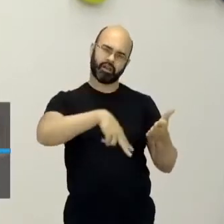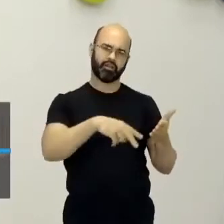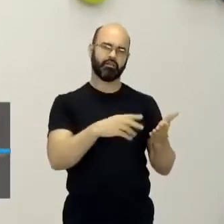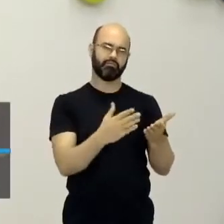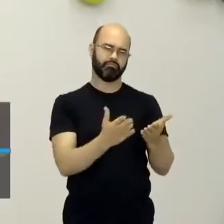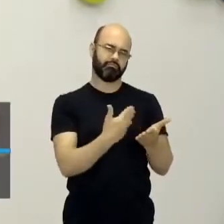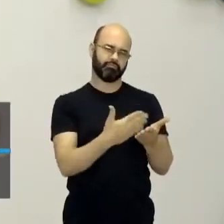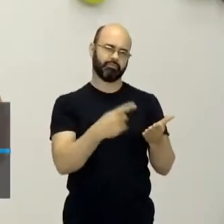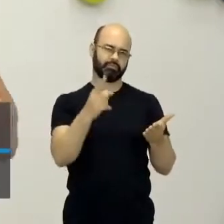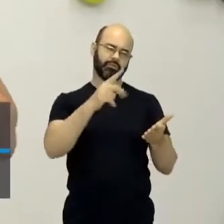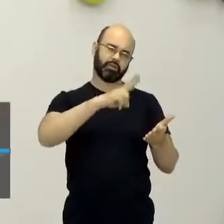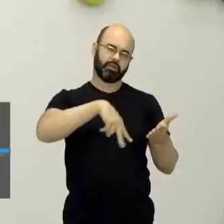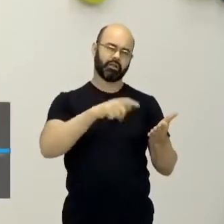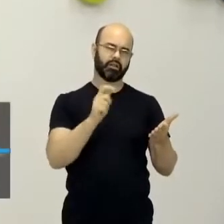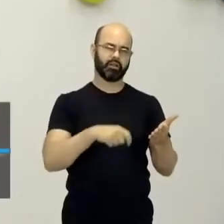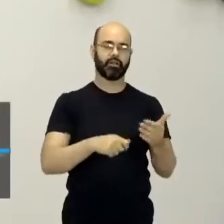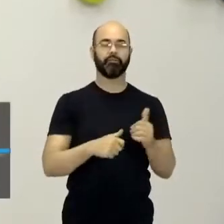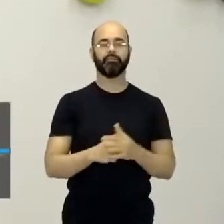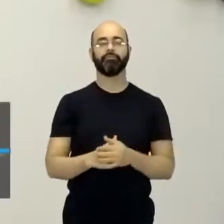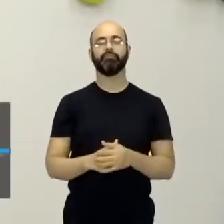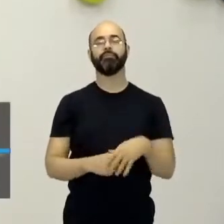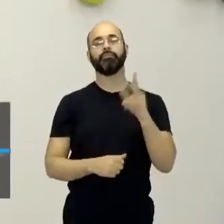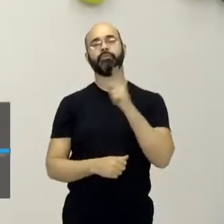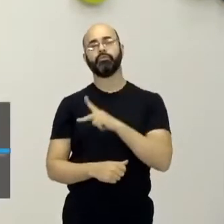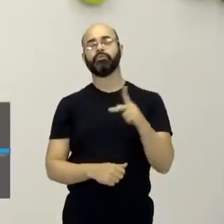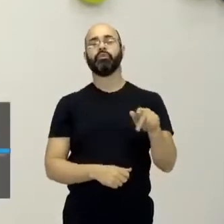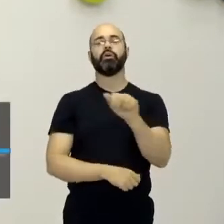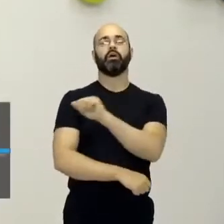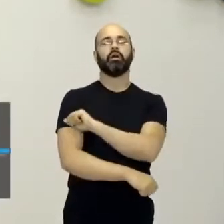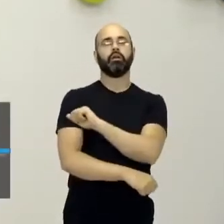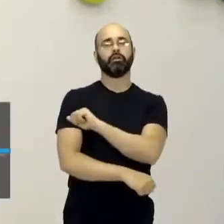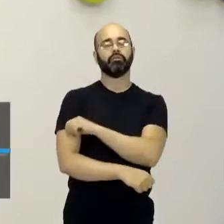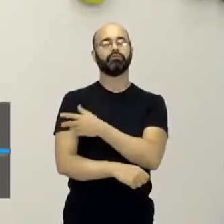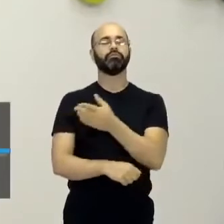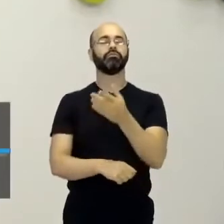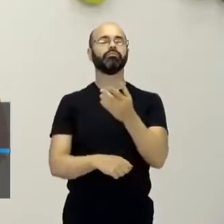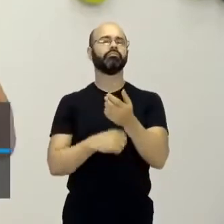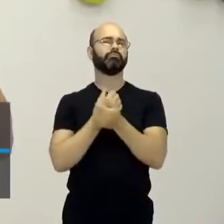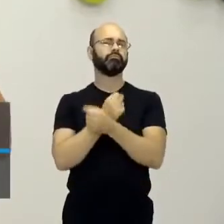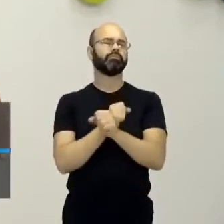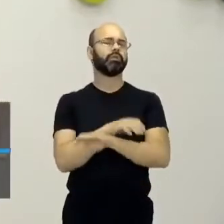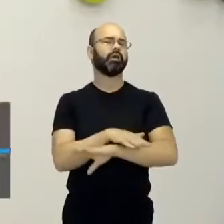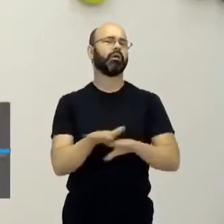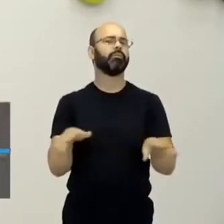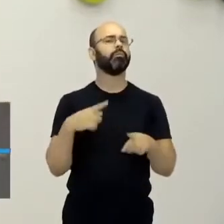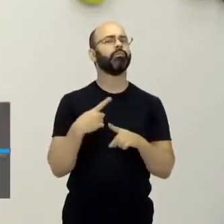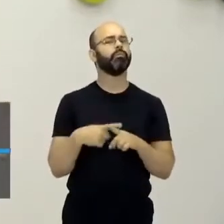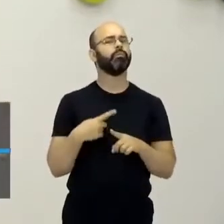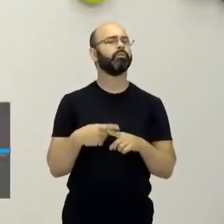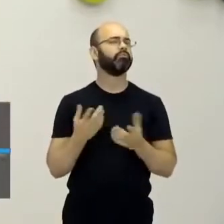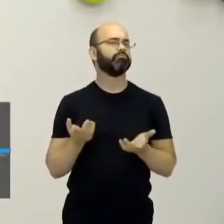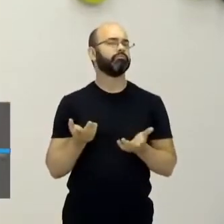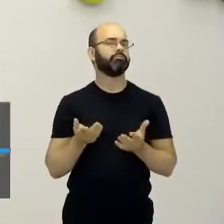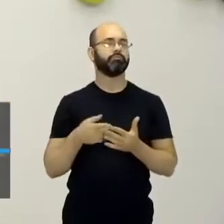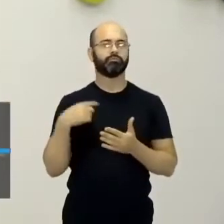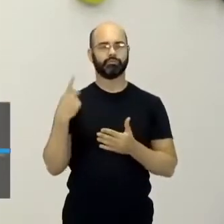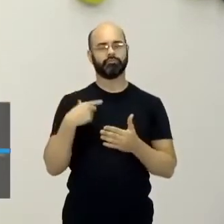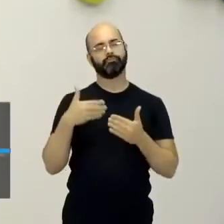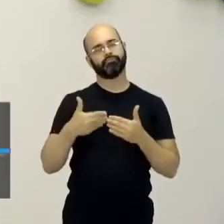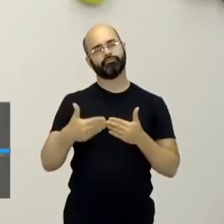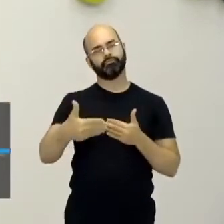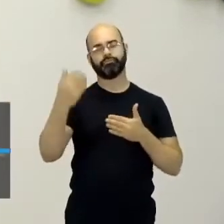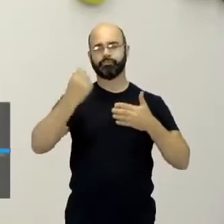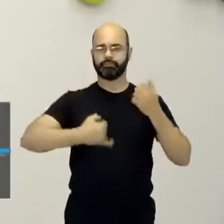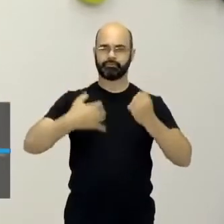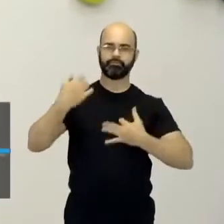aluno. Professores e alunos, vamos pensar assim, por que acabou a escravidão? Isso nós teremos várias aulas para discorrer sobre este